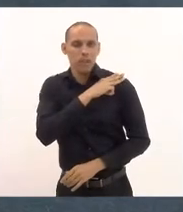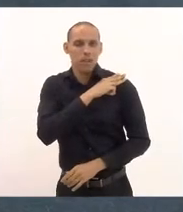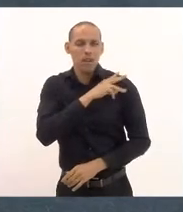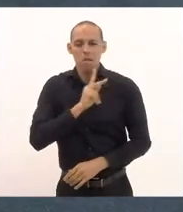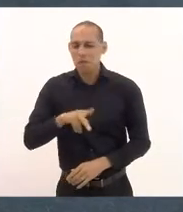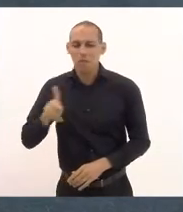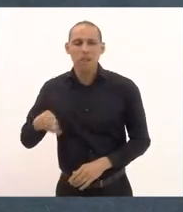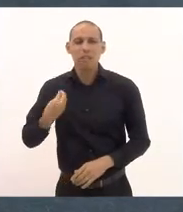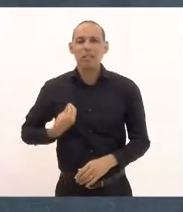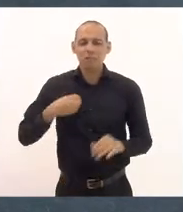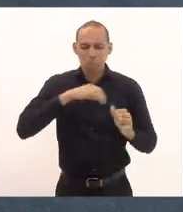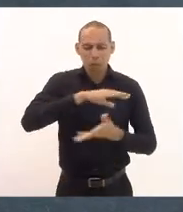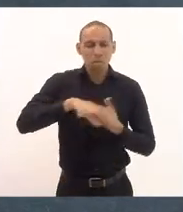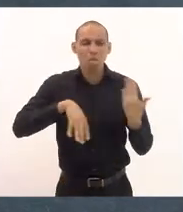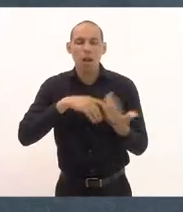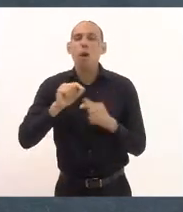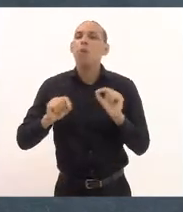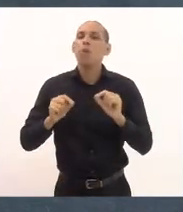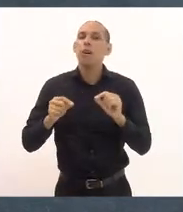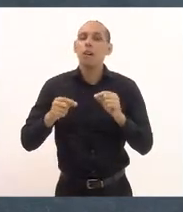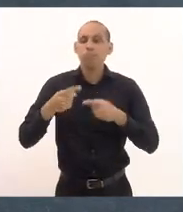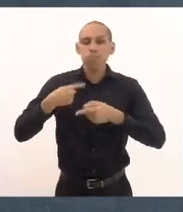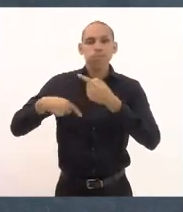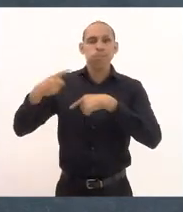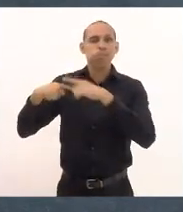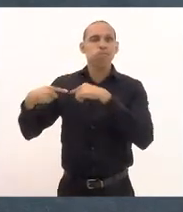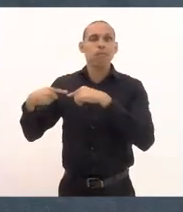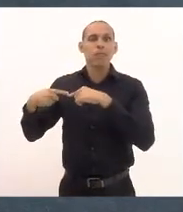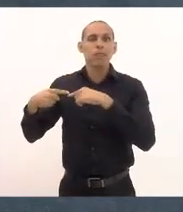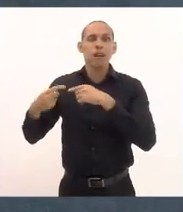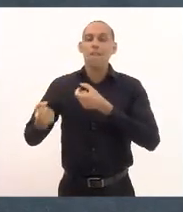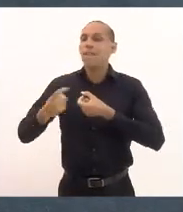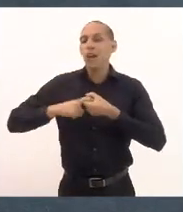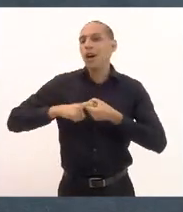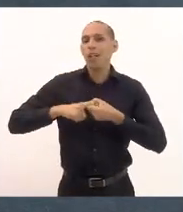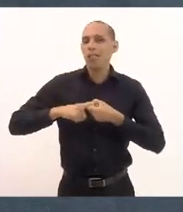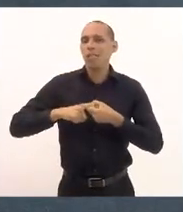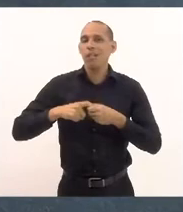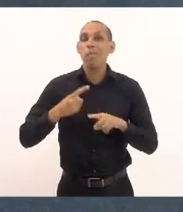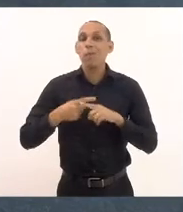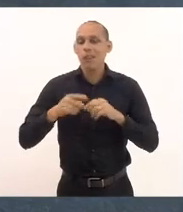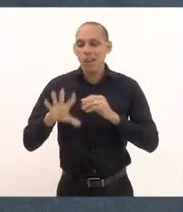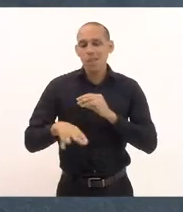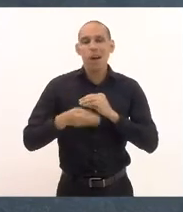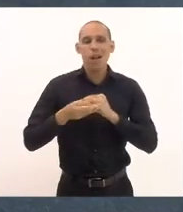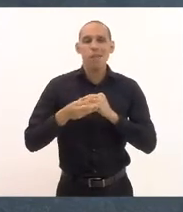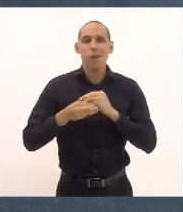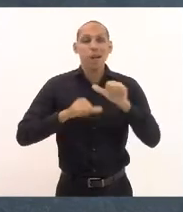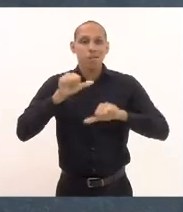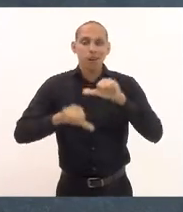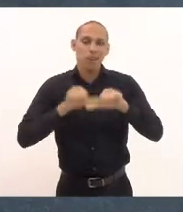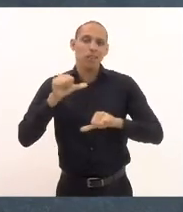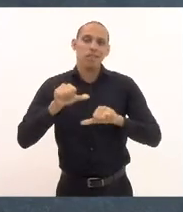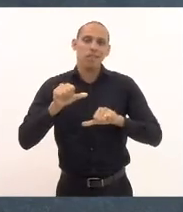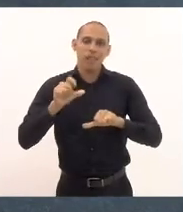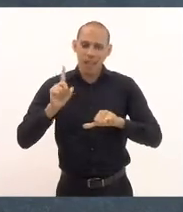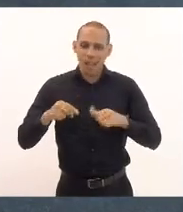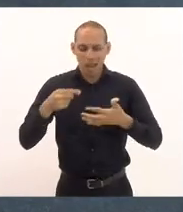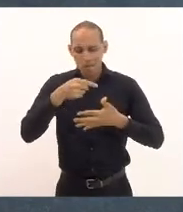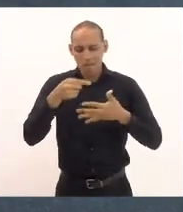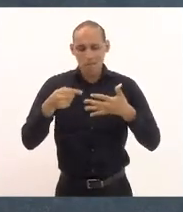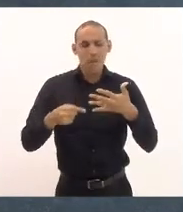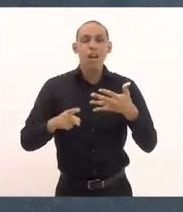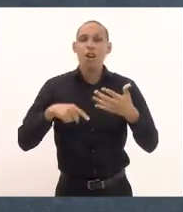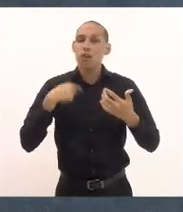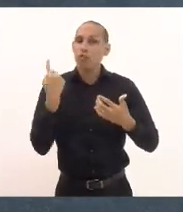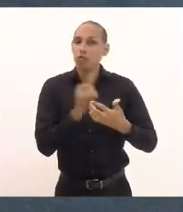um retrocesso sobre esses dois aspectos que acabam sendo induzidos por essa implementação da reforma. Esse é um dos aspectos que a gente quer